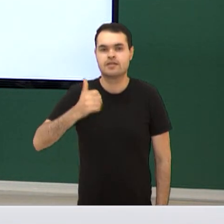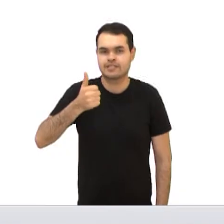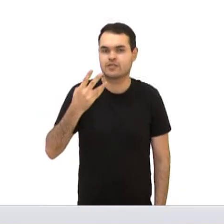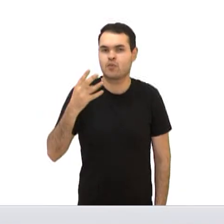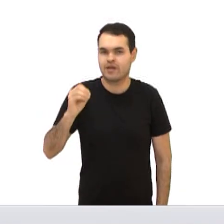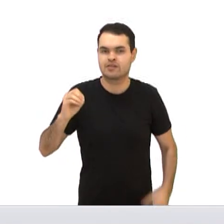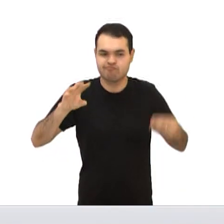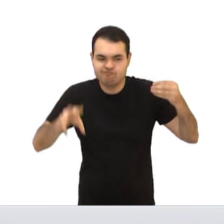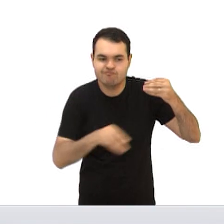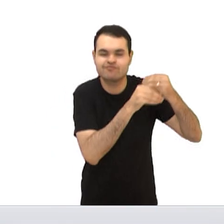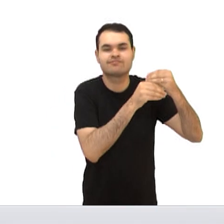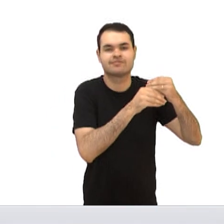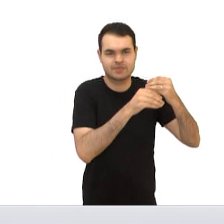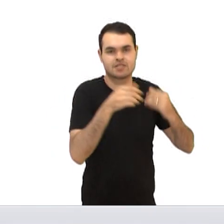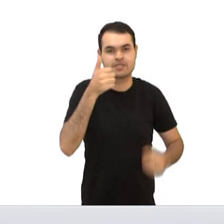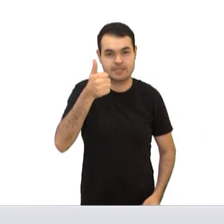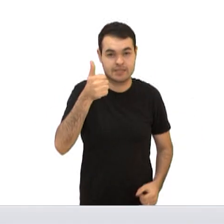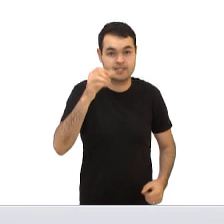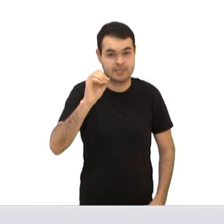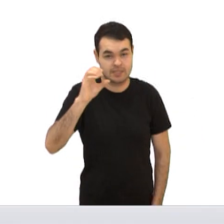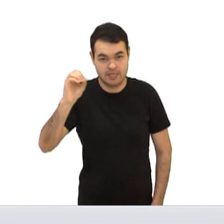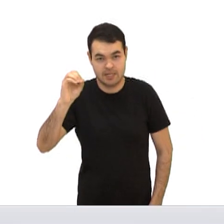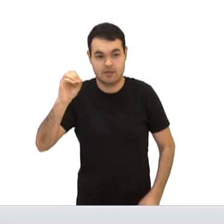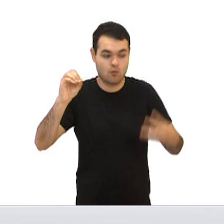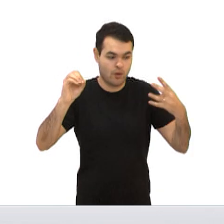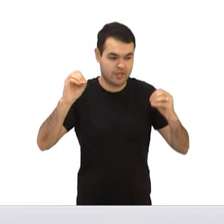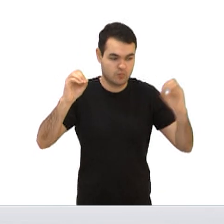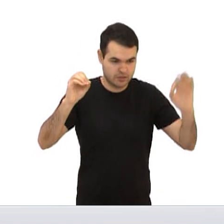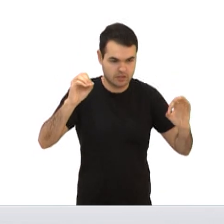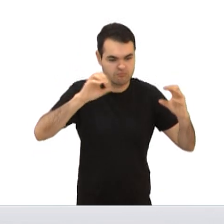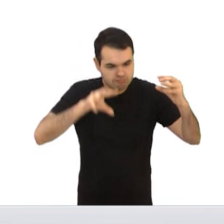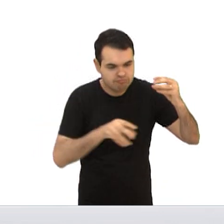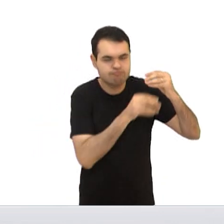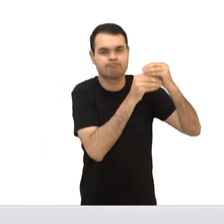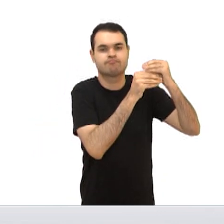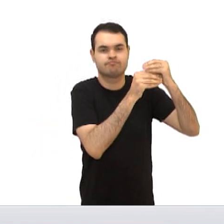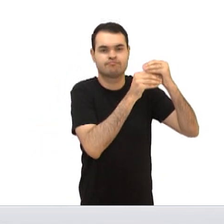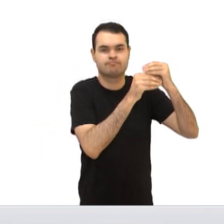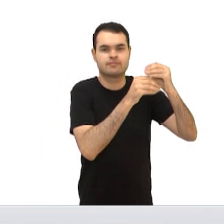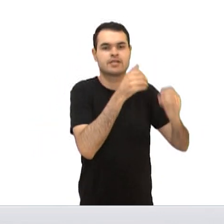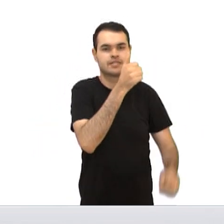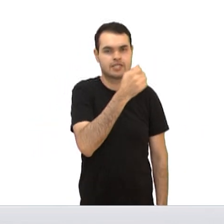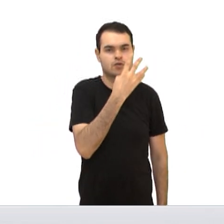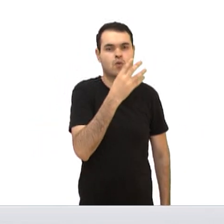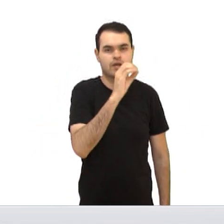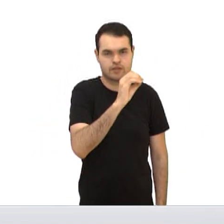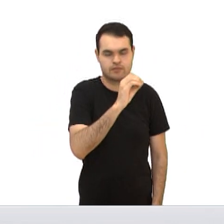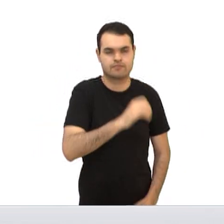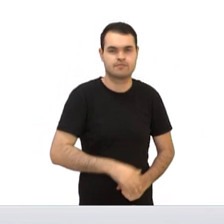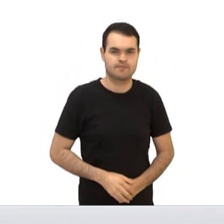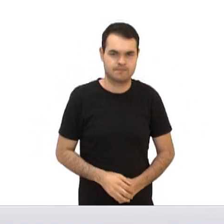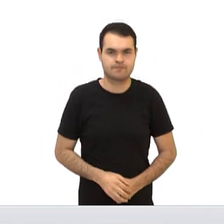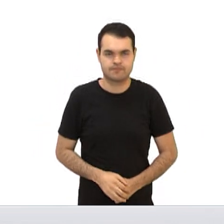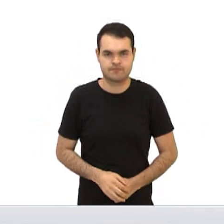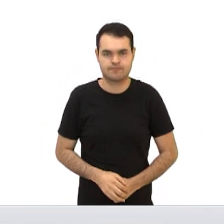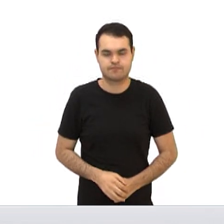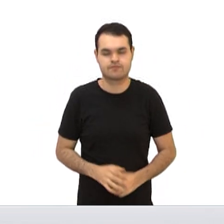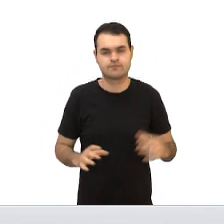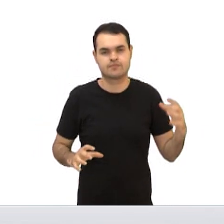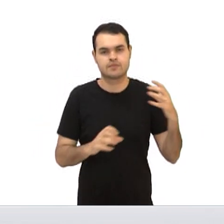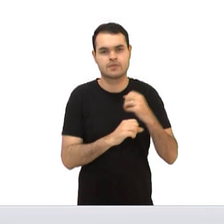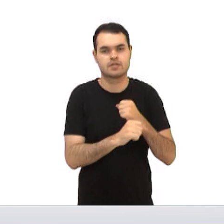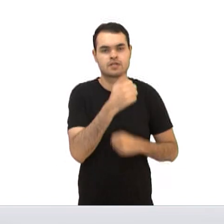de gatos, 100 qualquer coisa, ok? Eu tinha 100. Depois do aumento, vai ter 40. Faz sentido